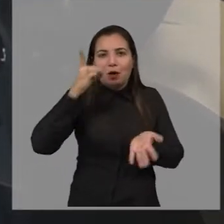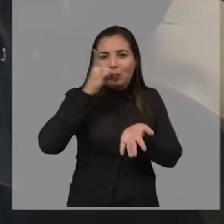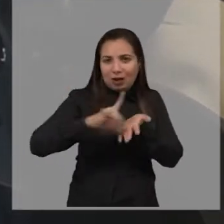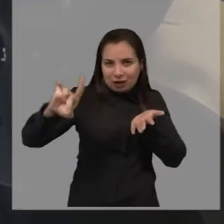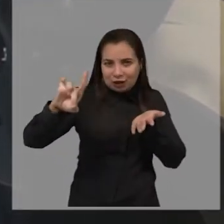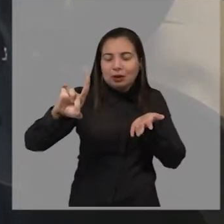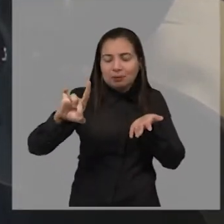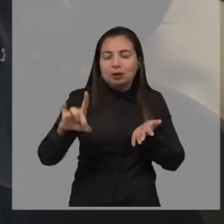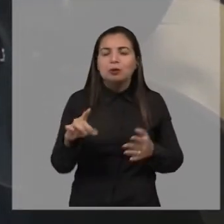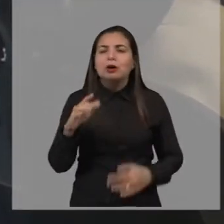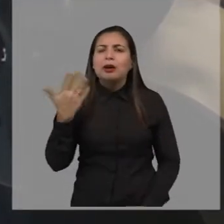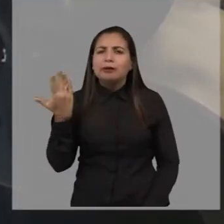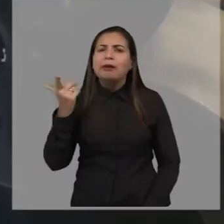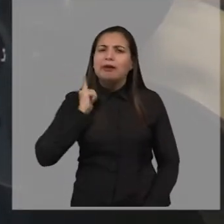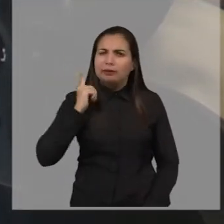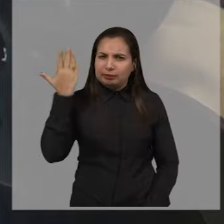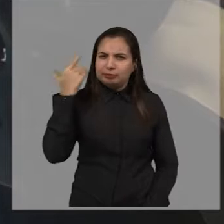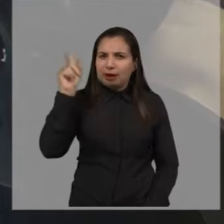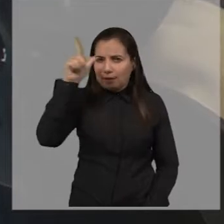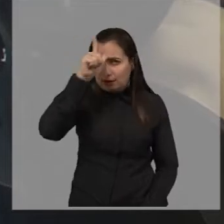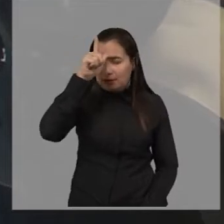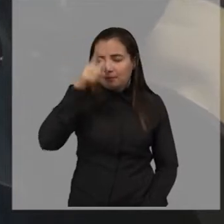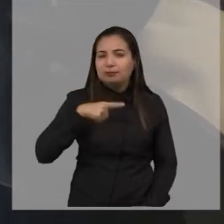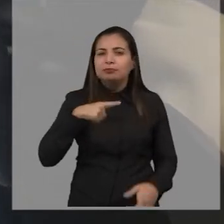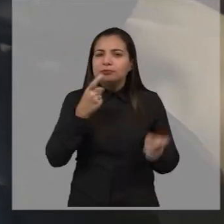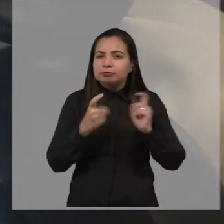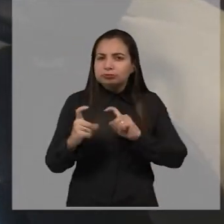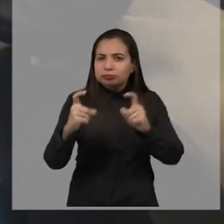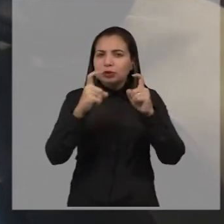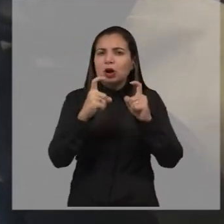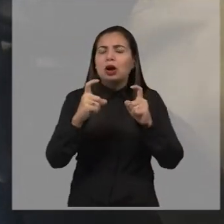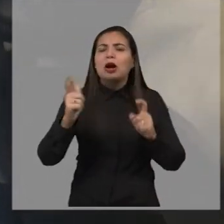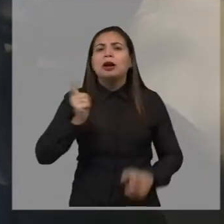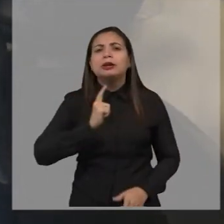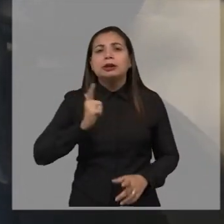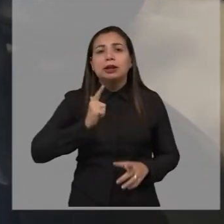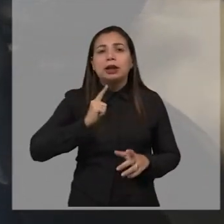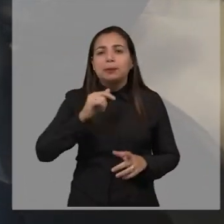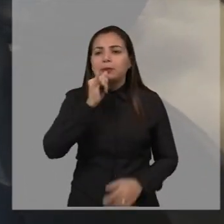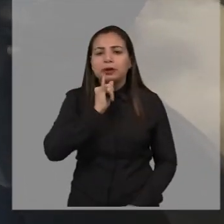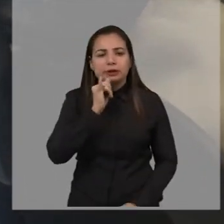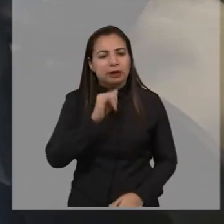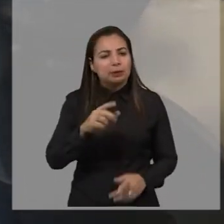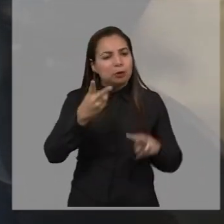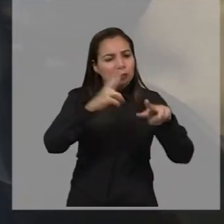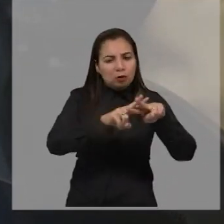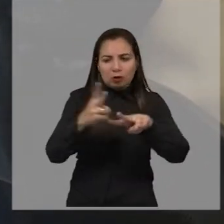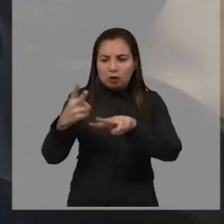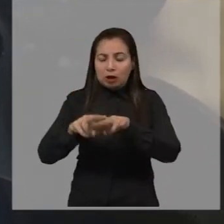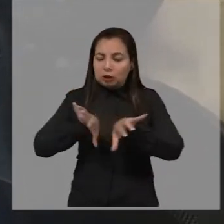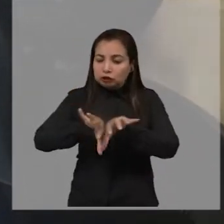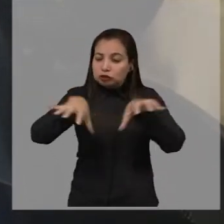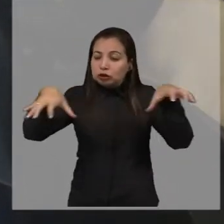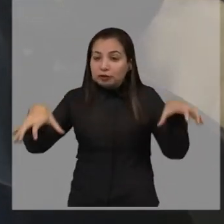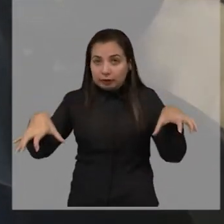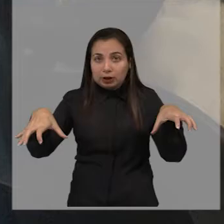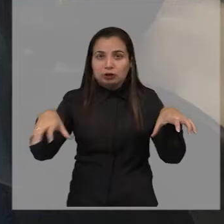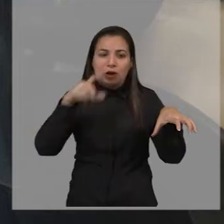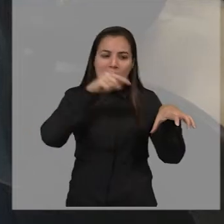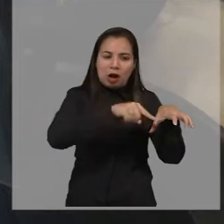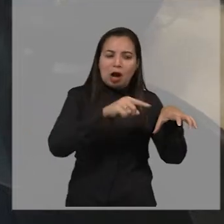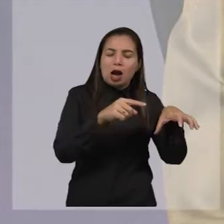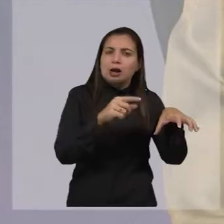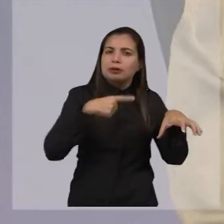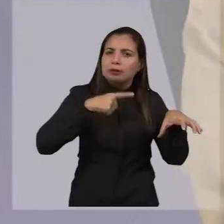na Alemanha, e isso tem sido muito discutido, Moreira, ele divide os infratores no infrator comum e no inimigo